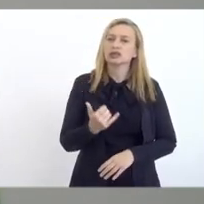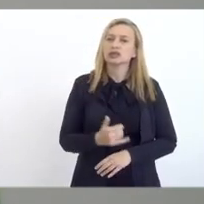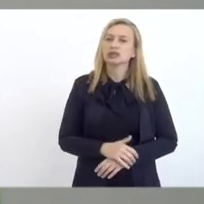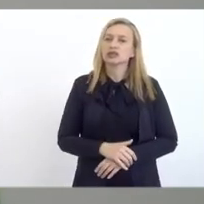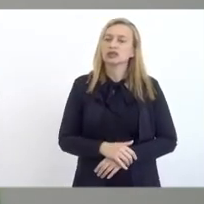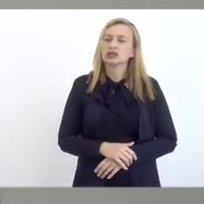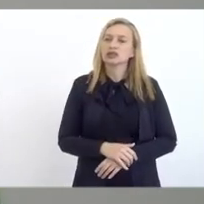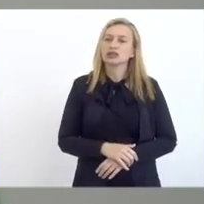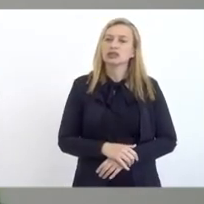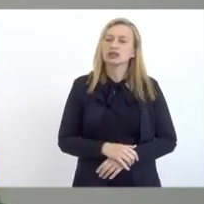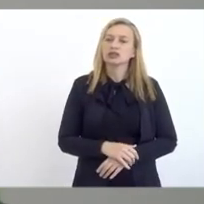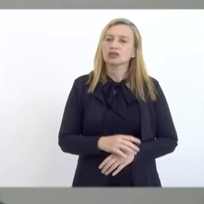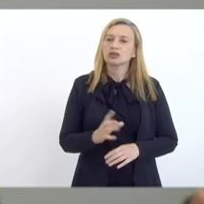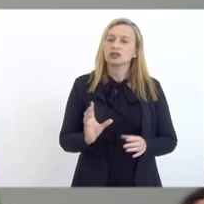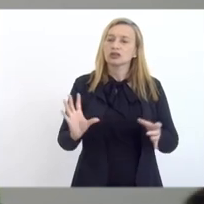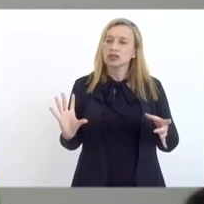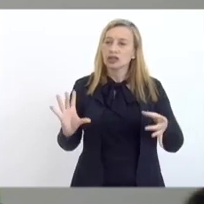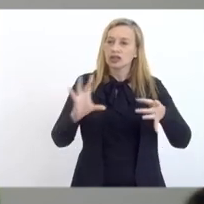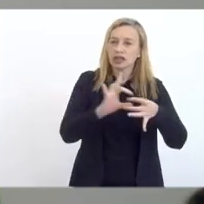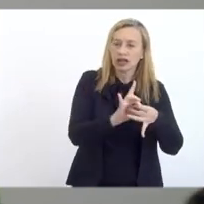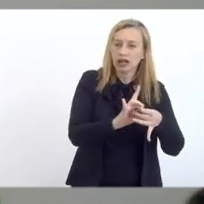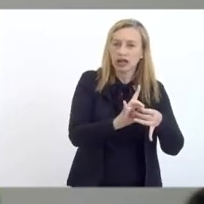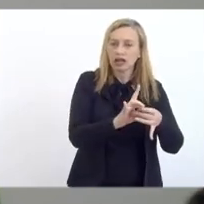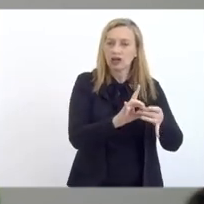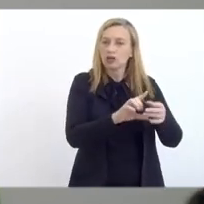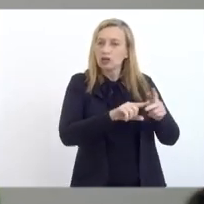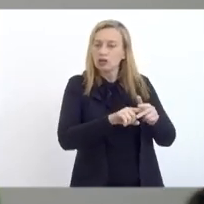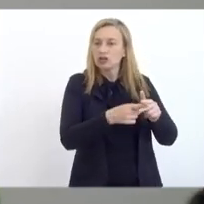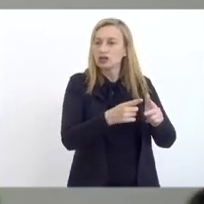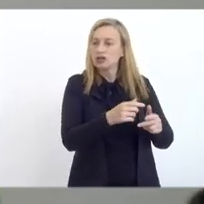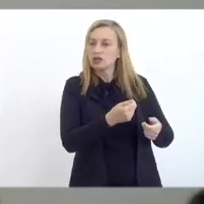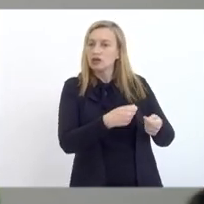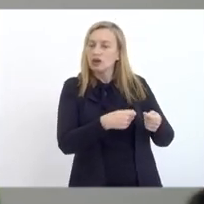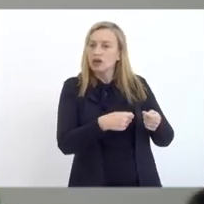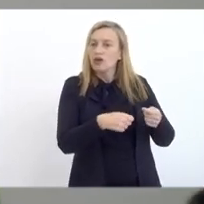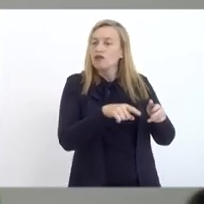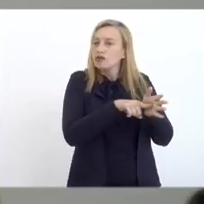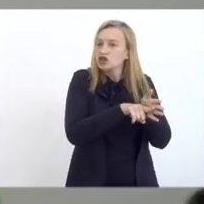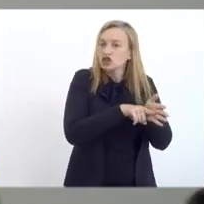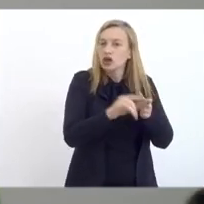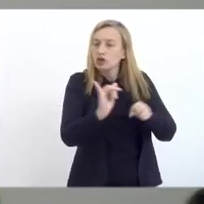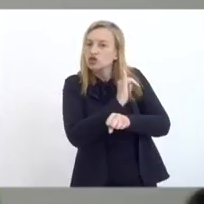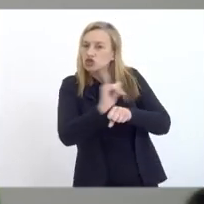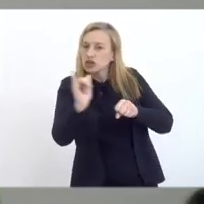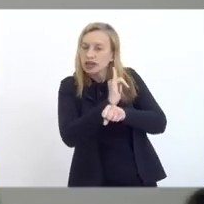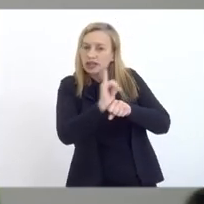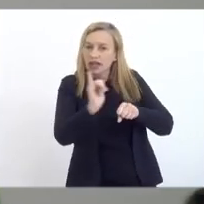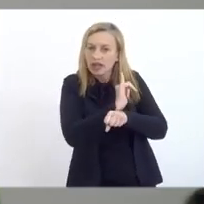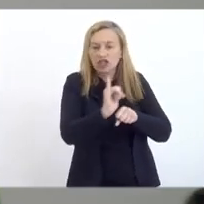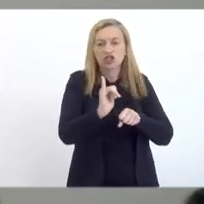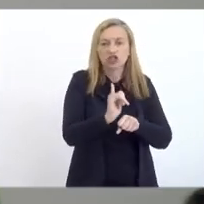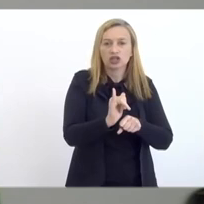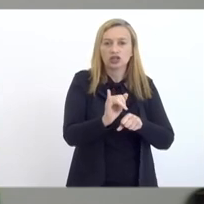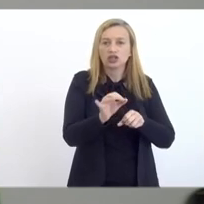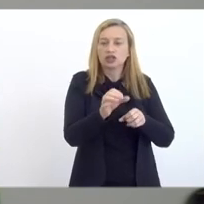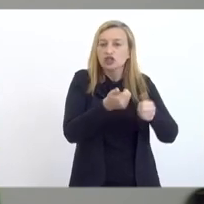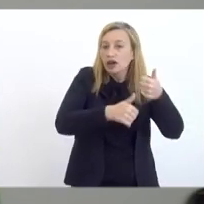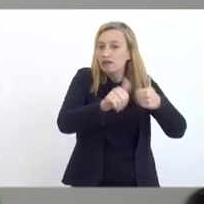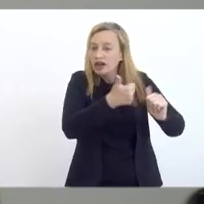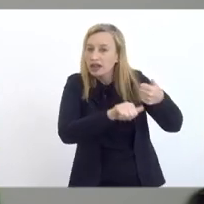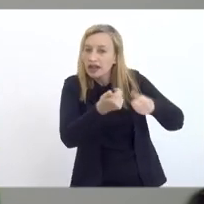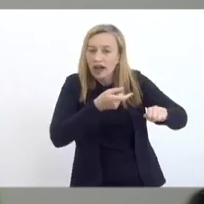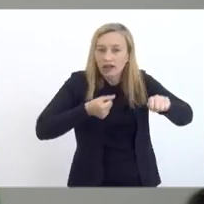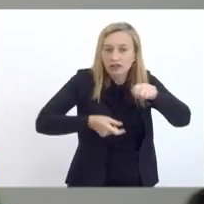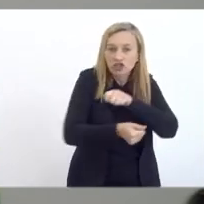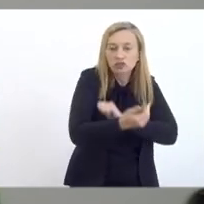o ajuste fiscal com uma estratégia de desenvolvimento econômico, com uma estratégia de fomento à variável